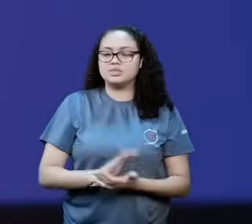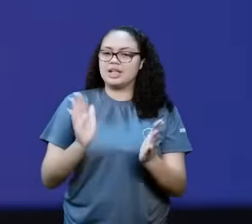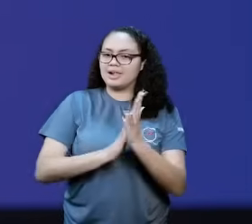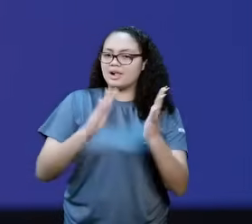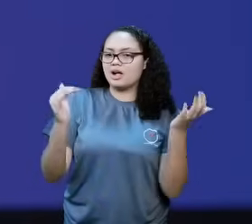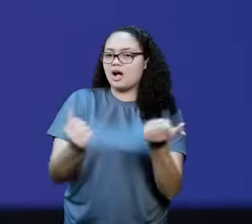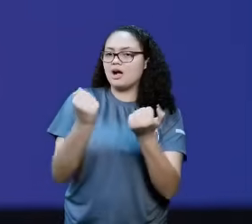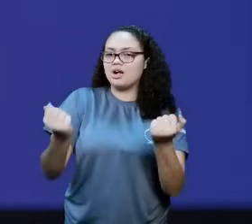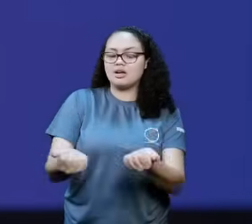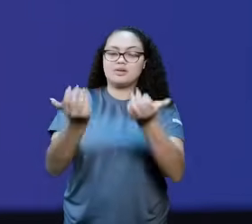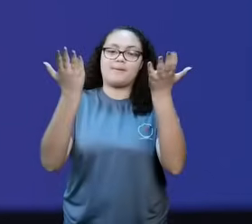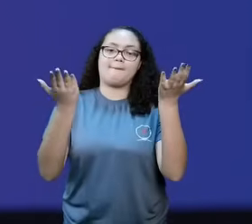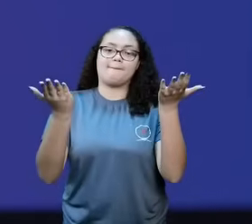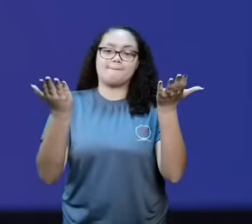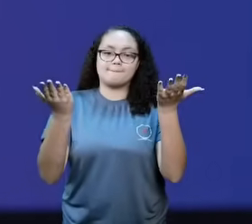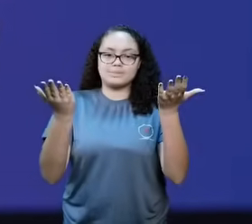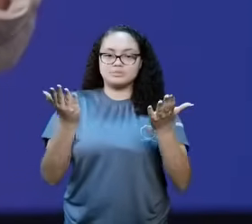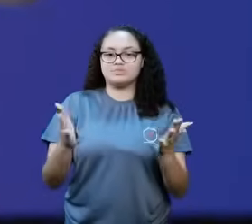Aleluia!